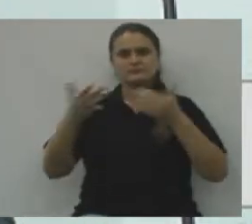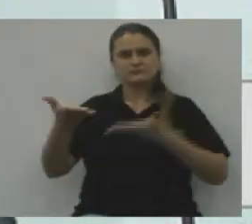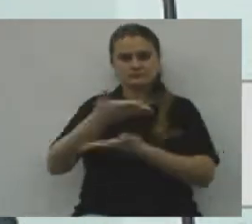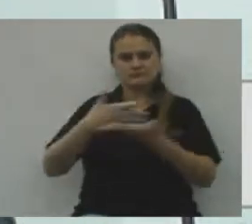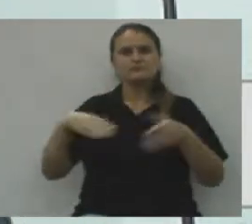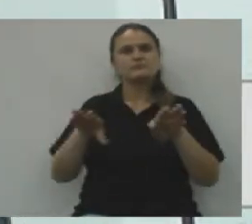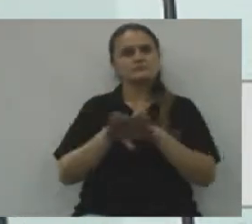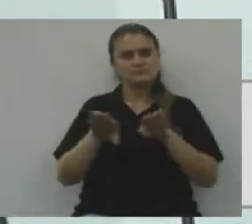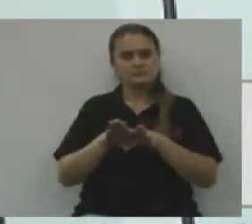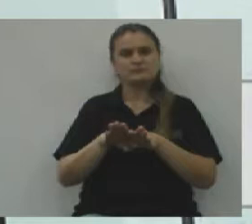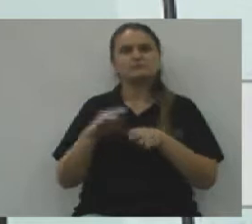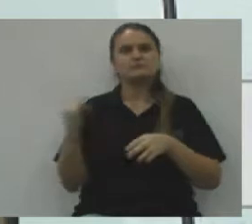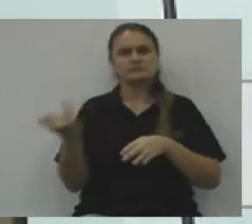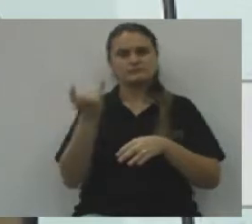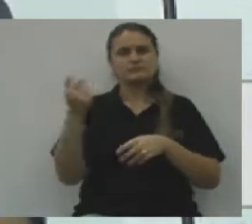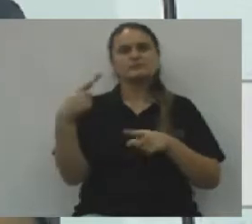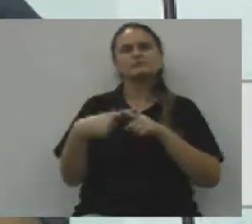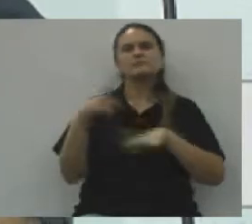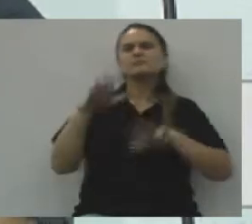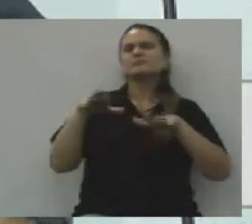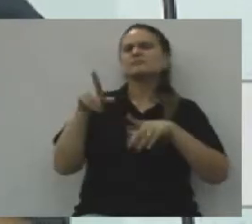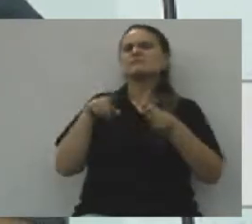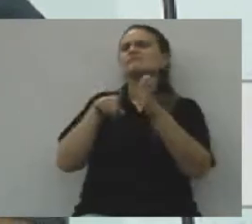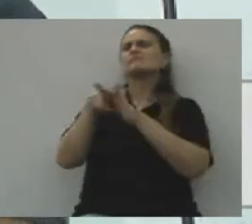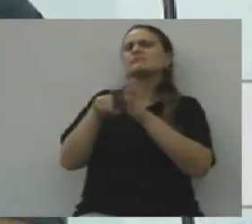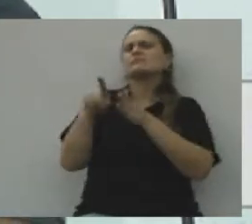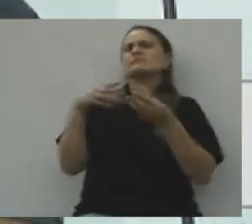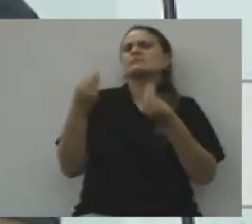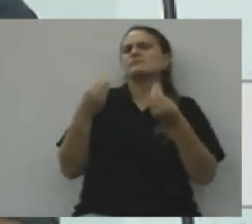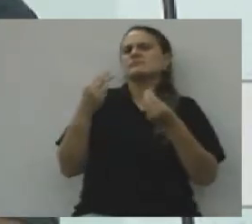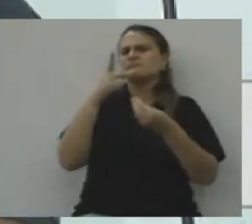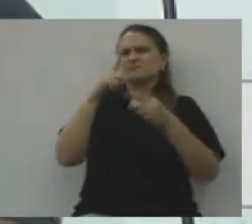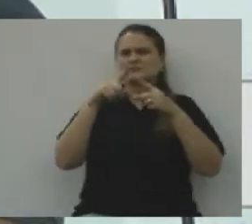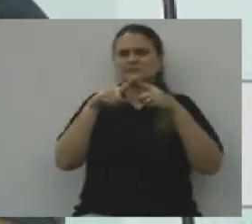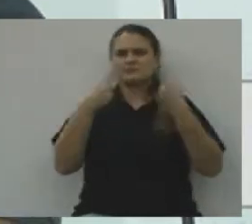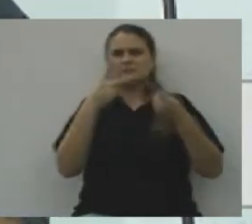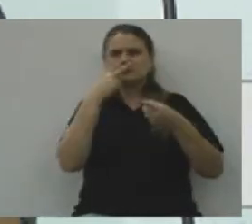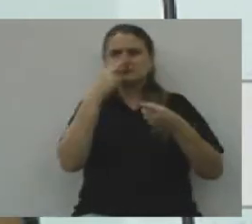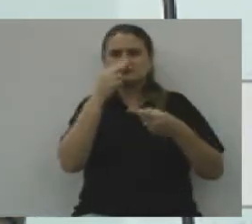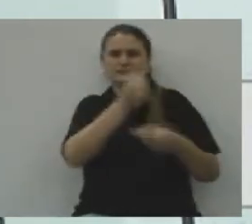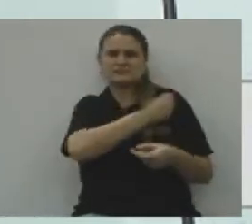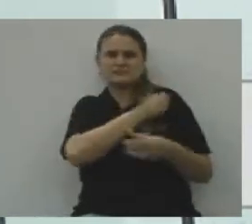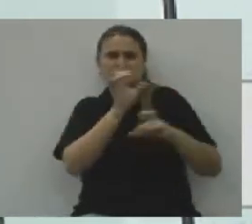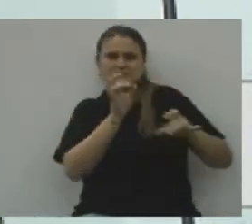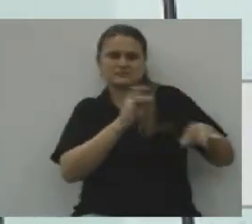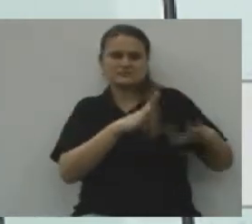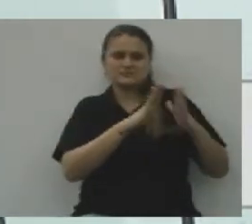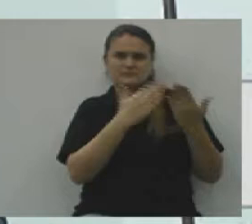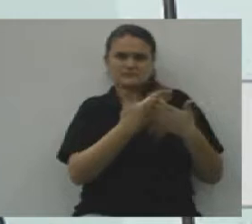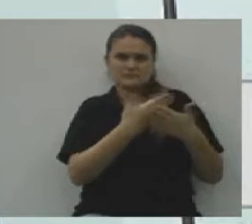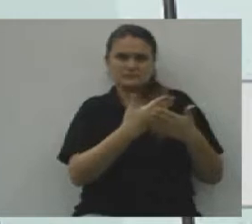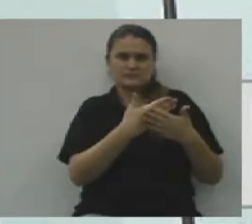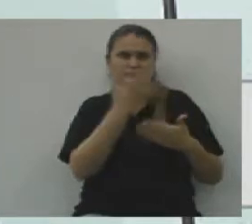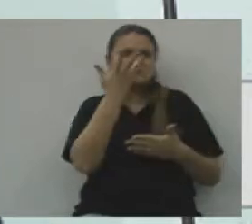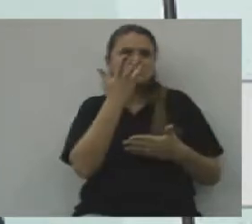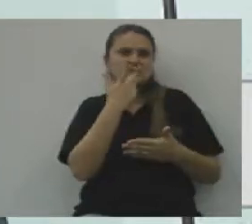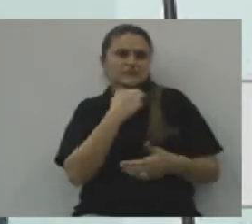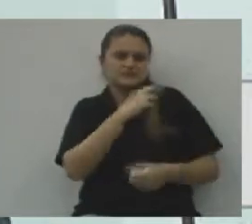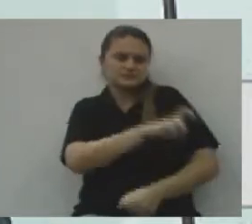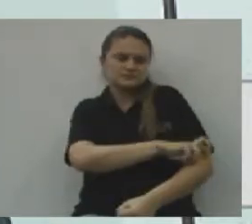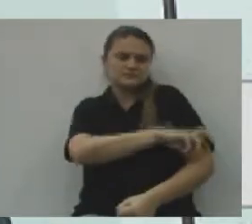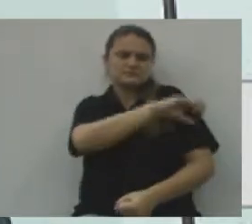fundamental. Porque poderia até ser questionado aqui, mas espera lá, evasão escolar na primeira parte do ensino fundamental, ou até